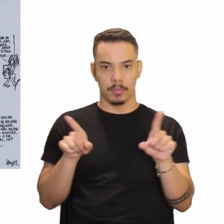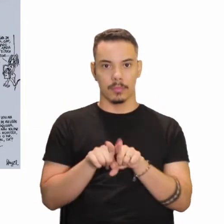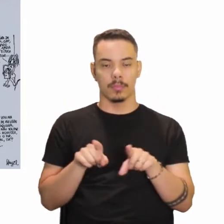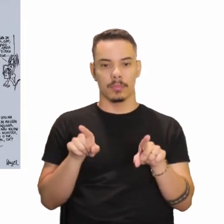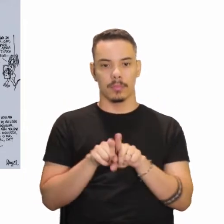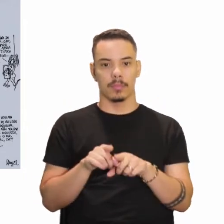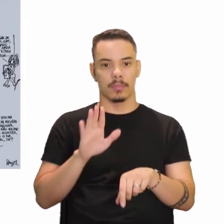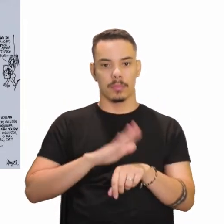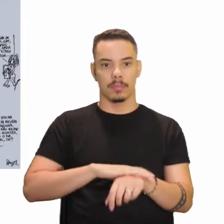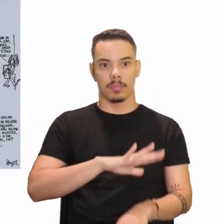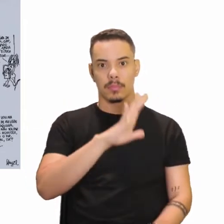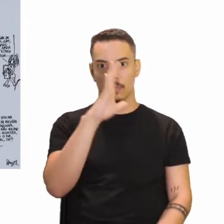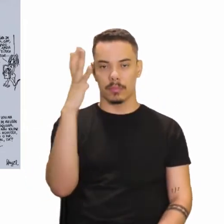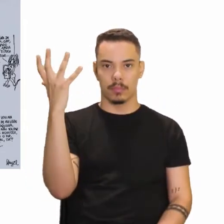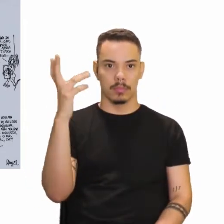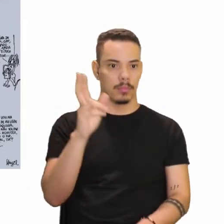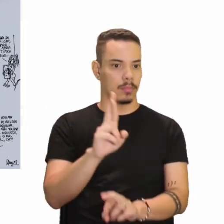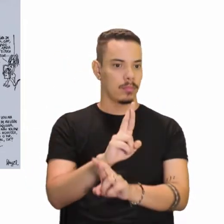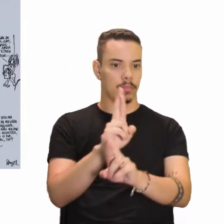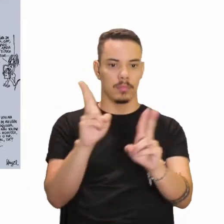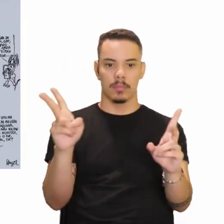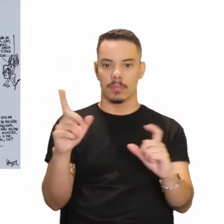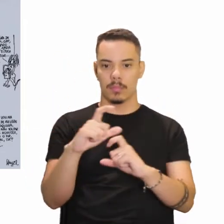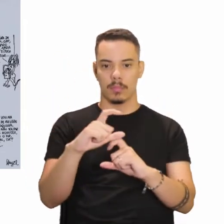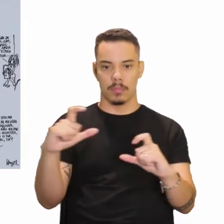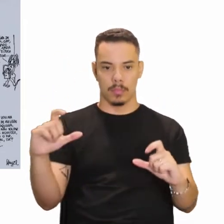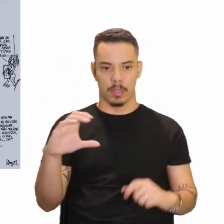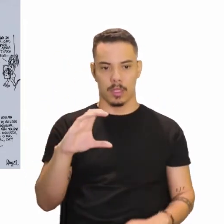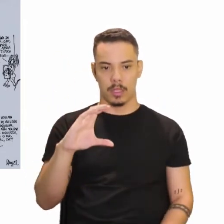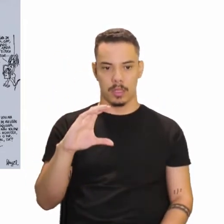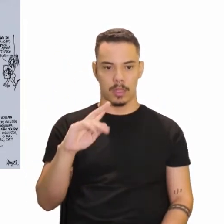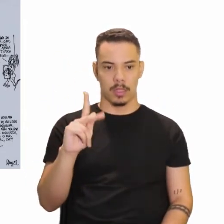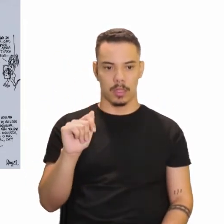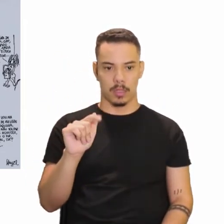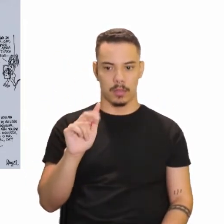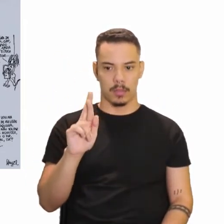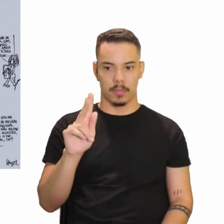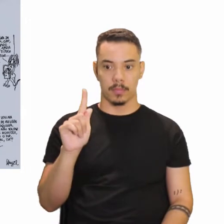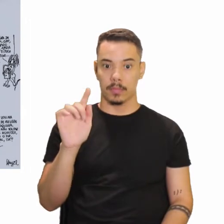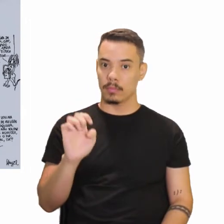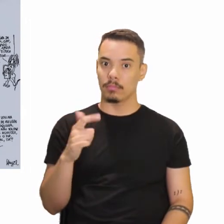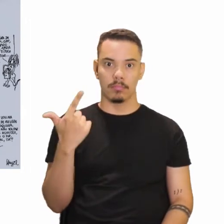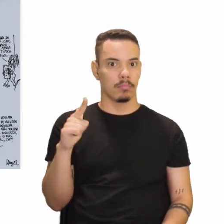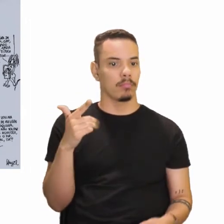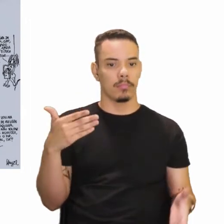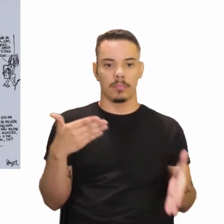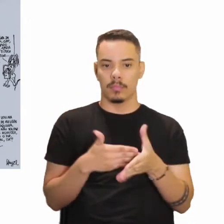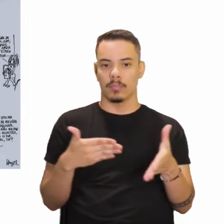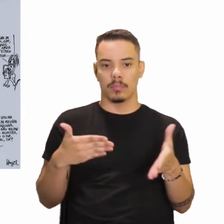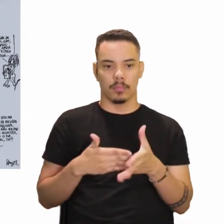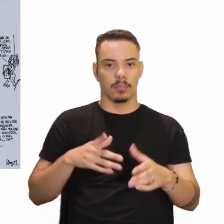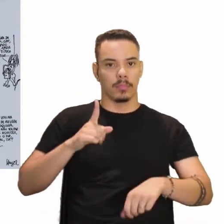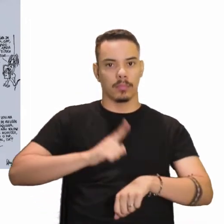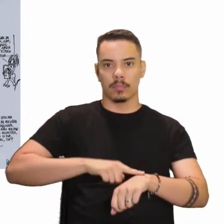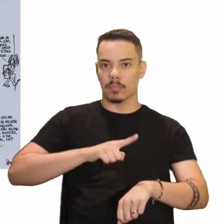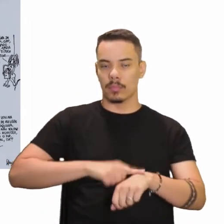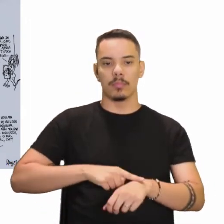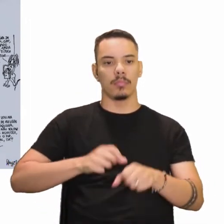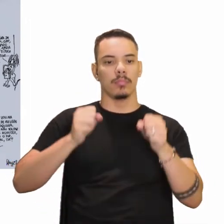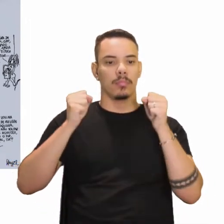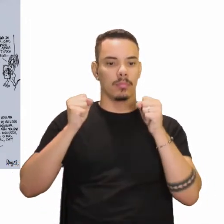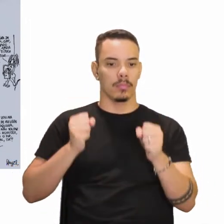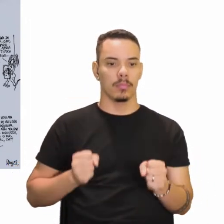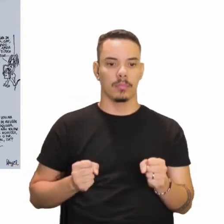atemporal diferente da chave não havendo limite de tempo pode ser